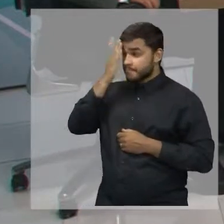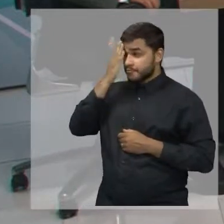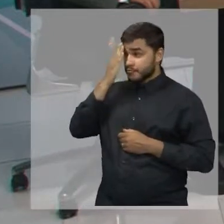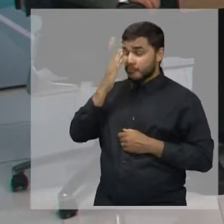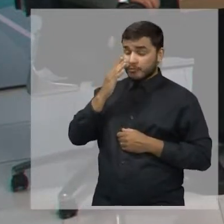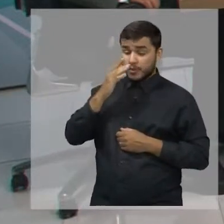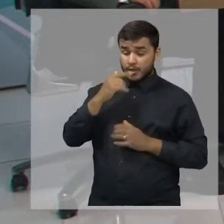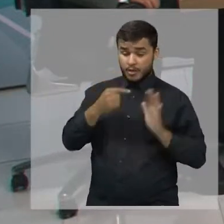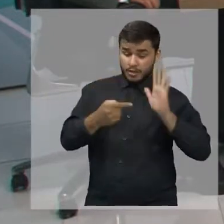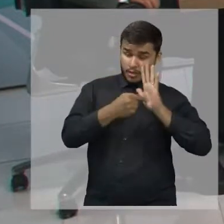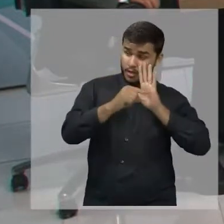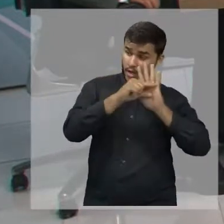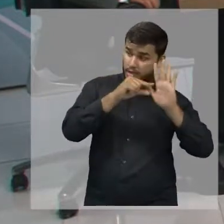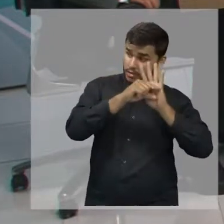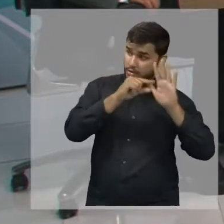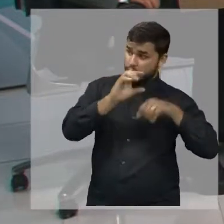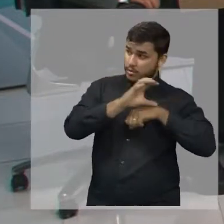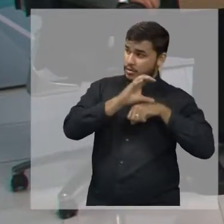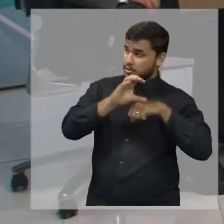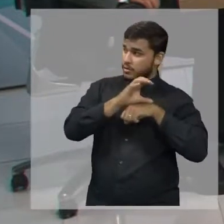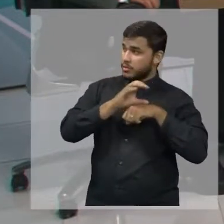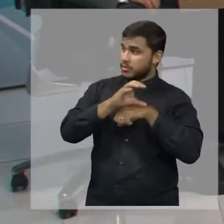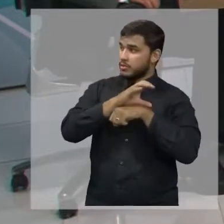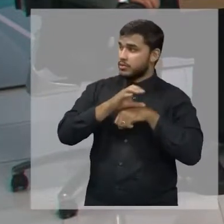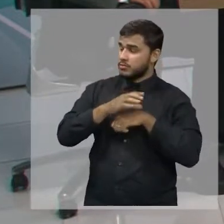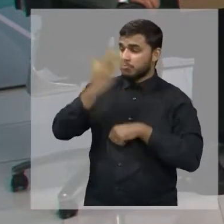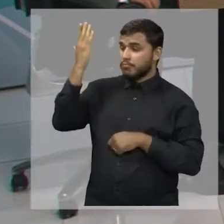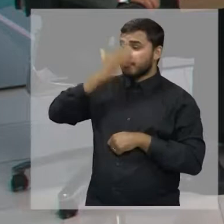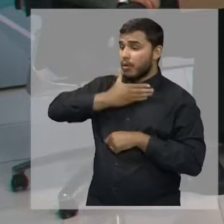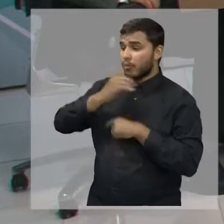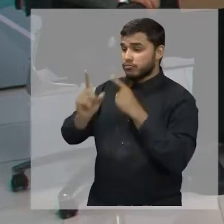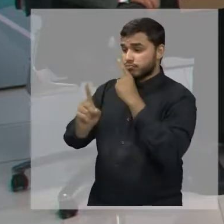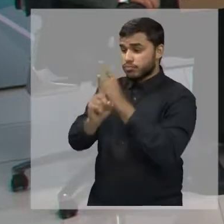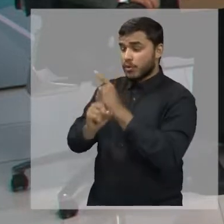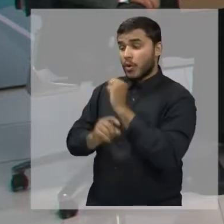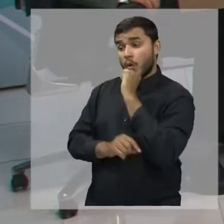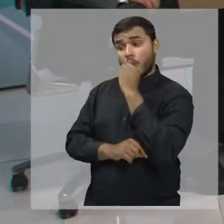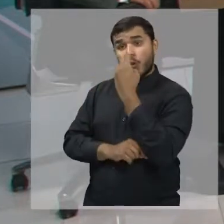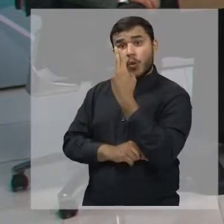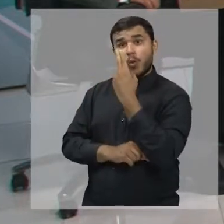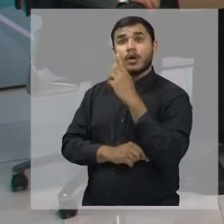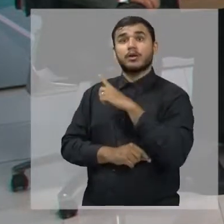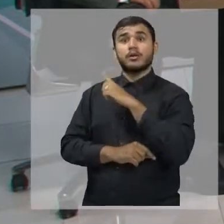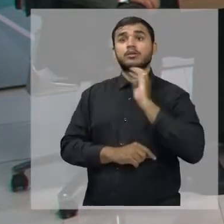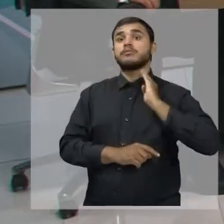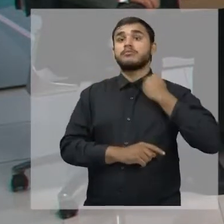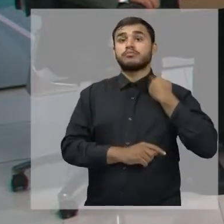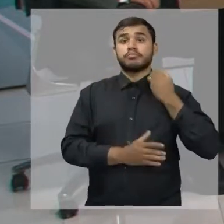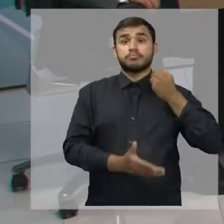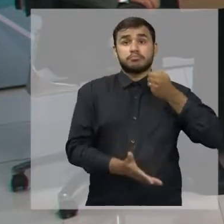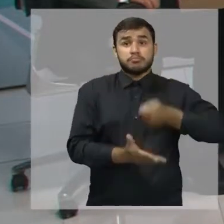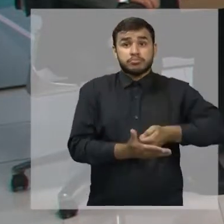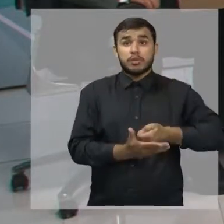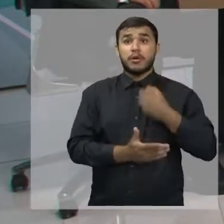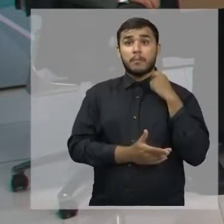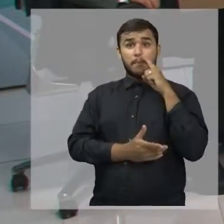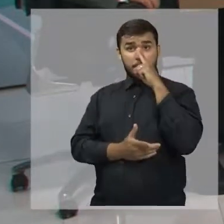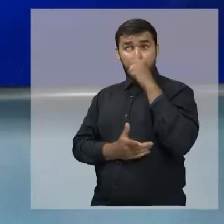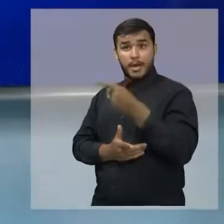preso senão em flagrante delito ou por ordem escrita da autoridade competente. Ou em